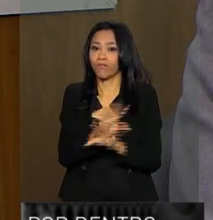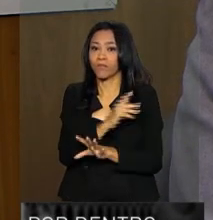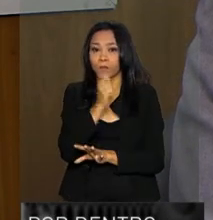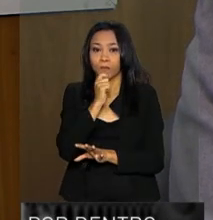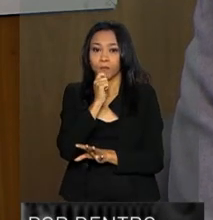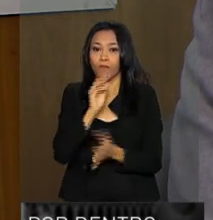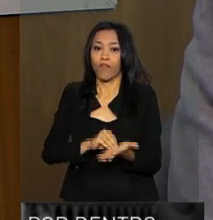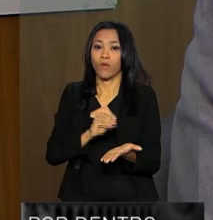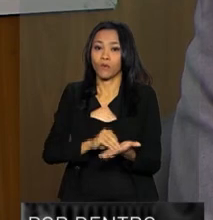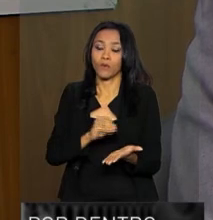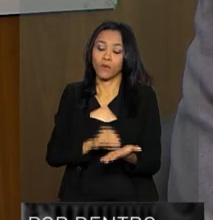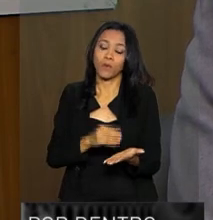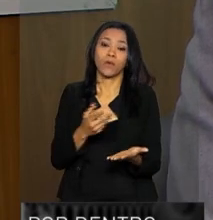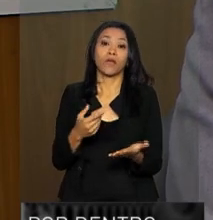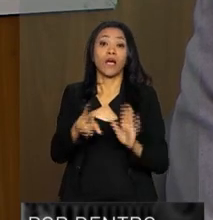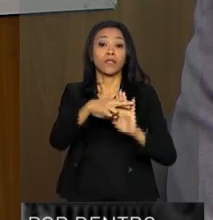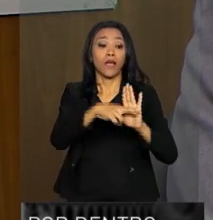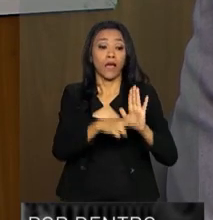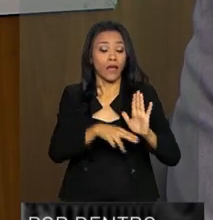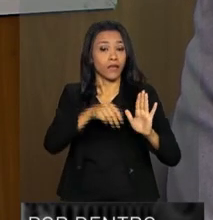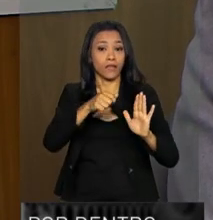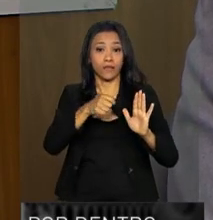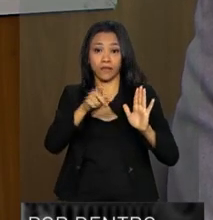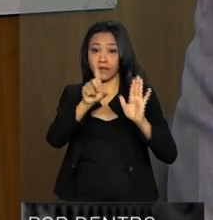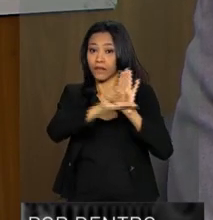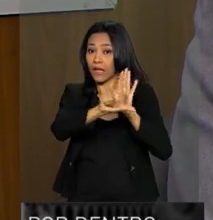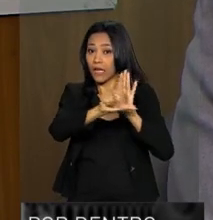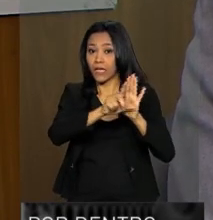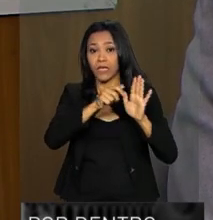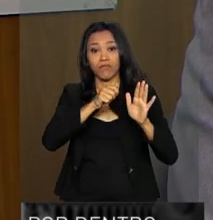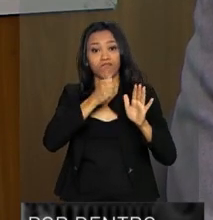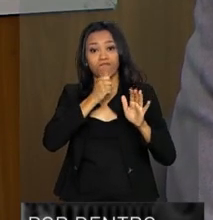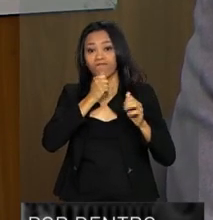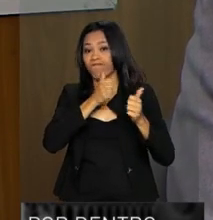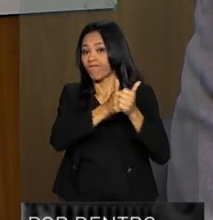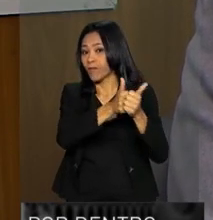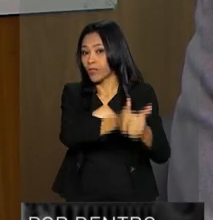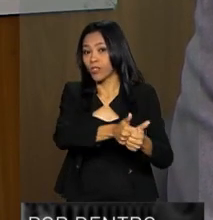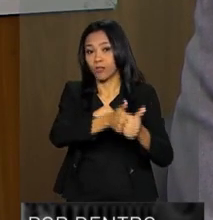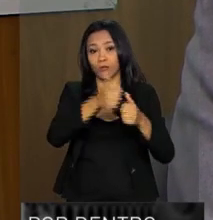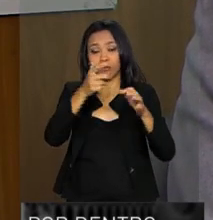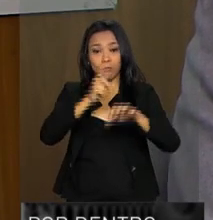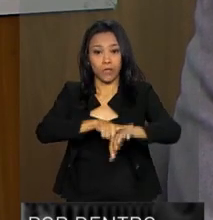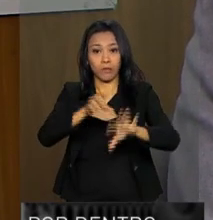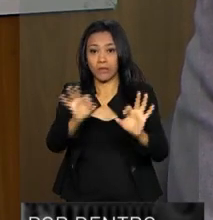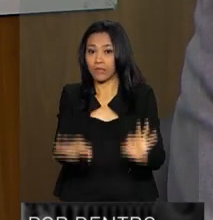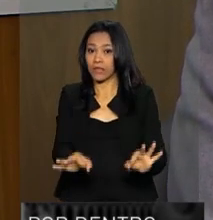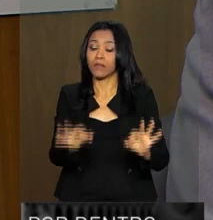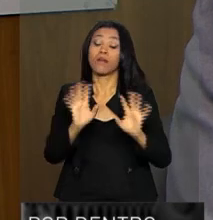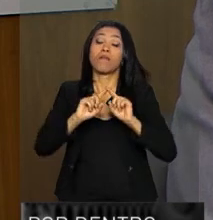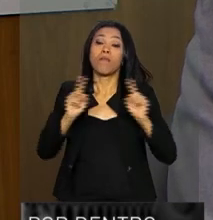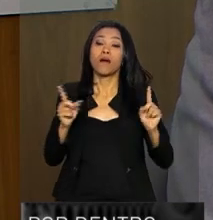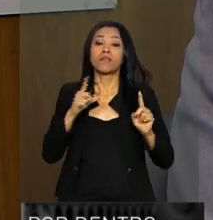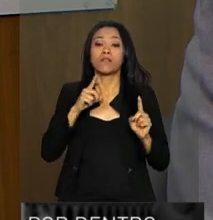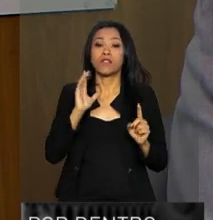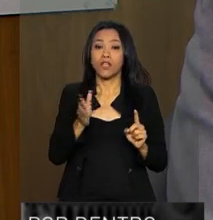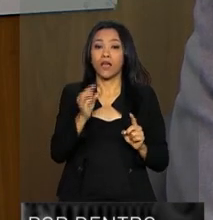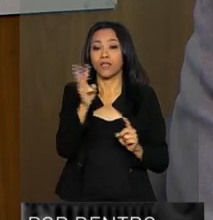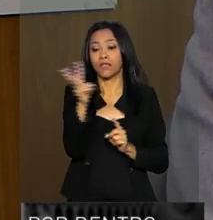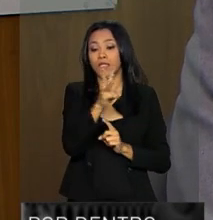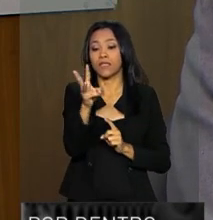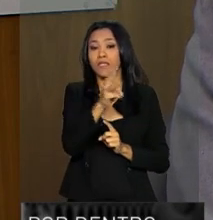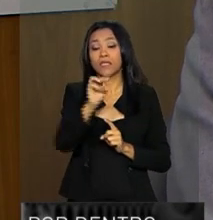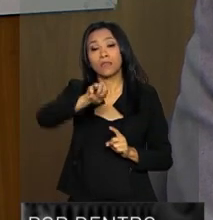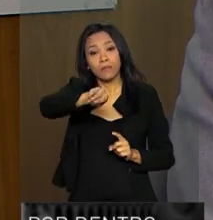exigências legais não foram atendidas é a tempo mas nós disponibilizamos 33 milhões de reais